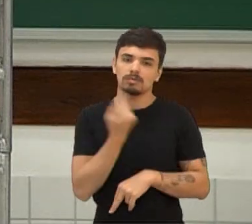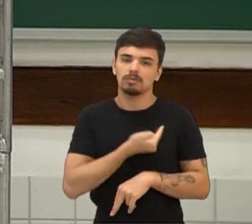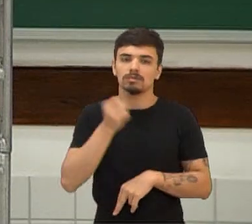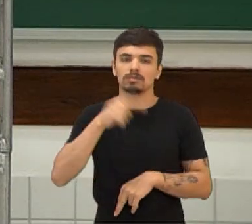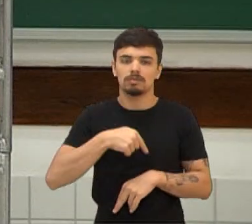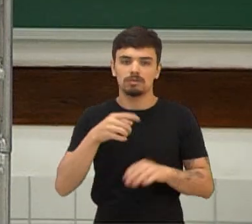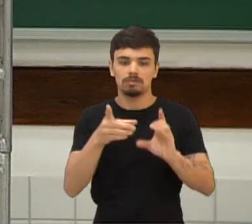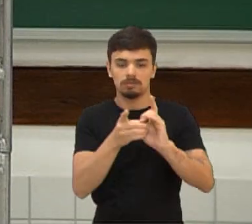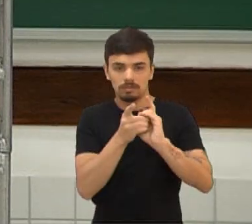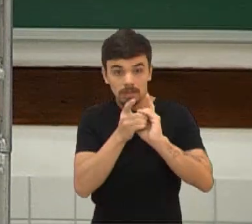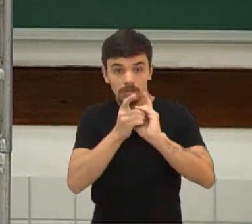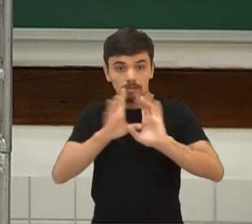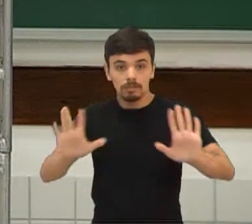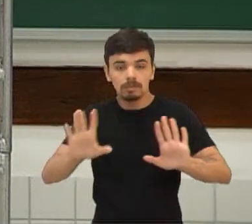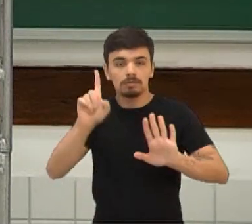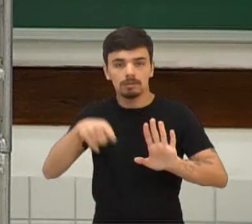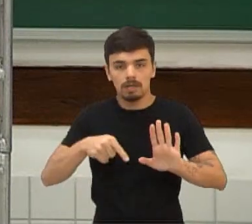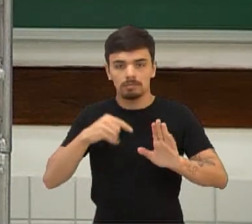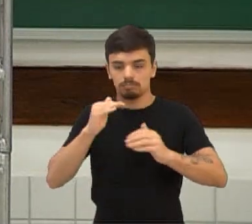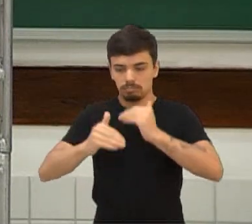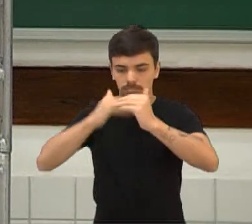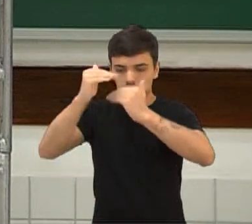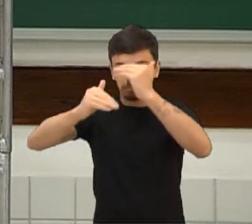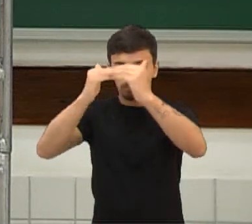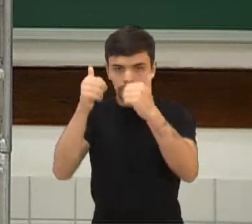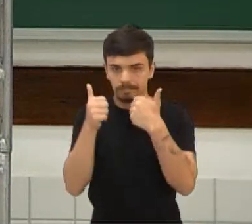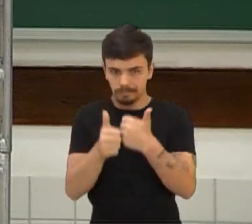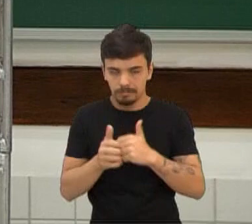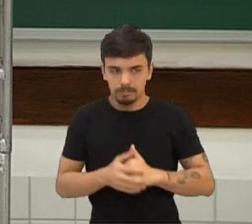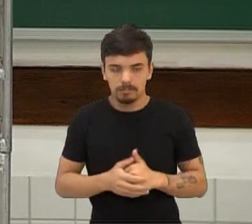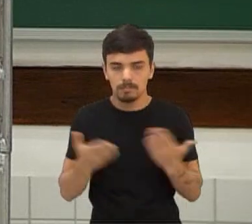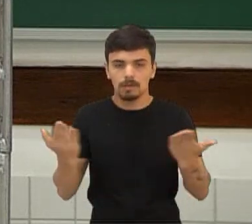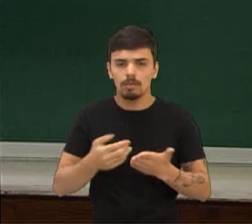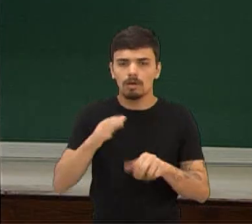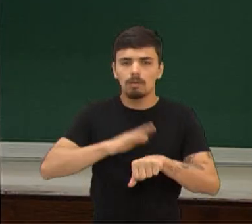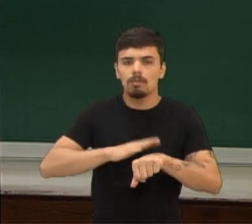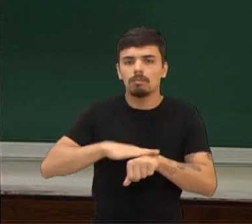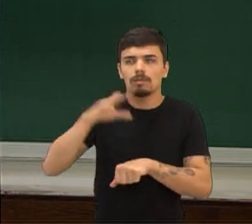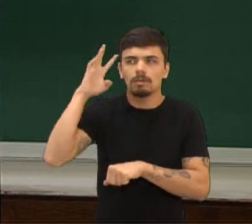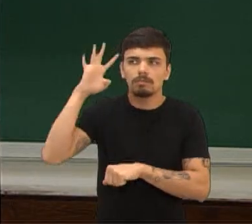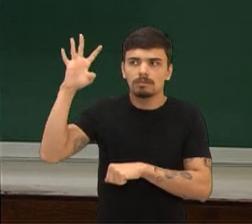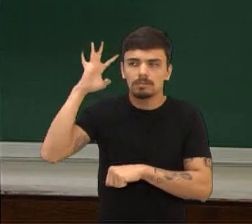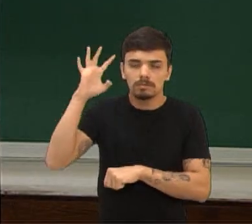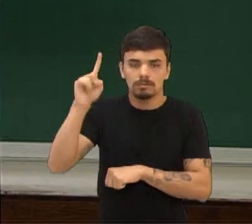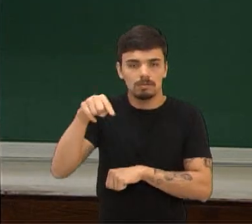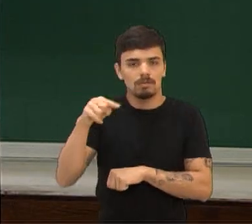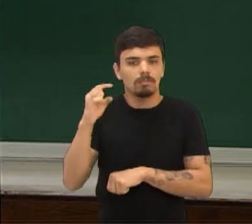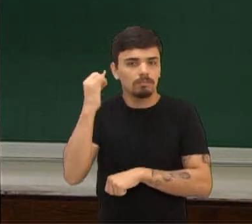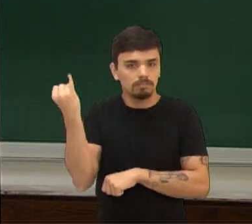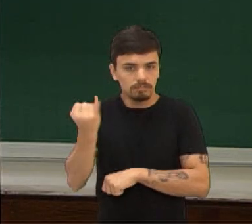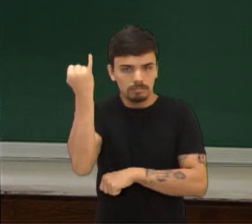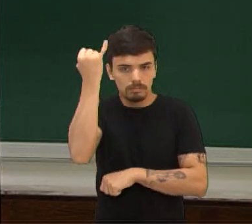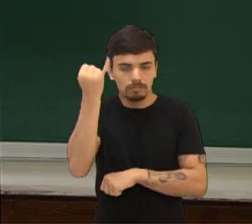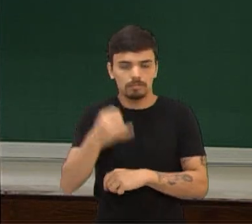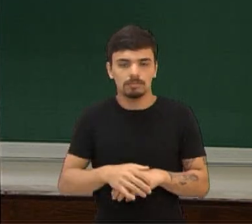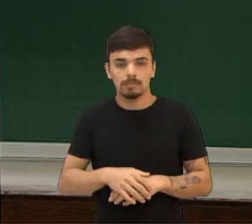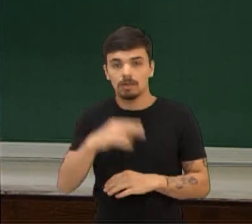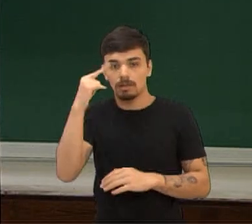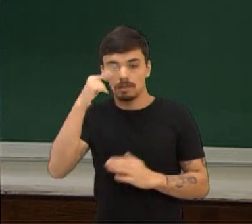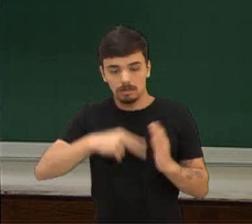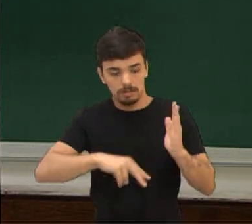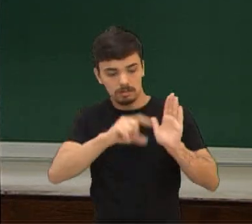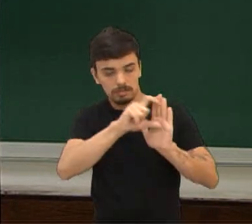em construção. Então, um momento de reflexão bastante importante. Então, leia o seguinte trecho